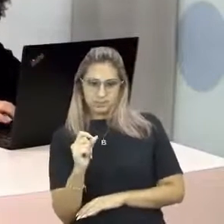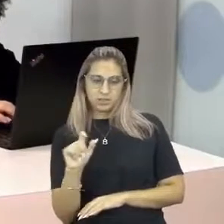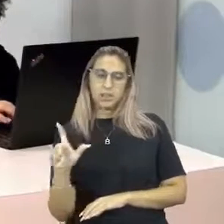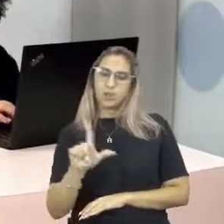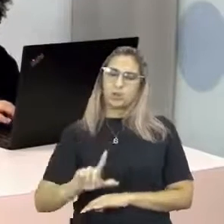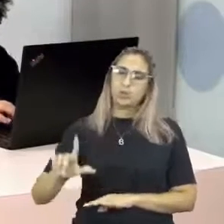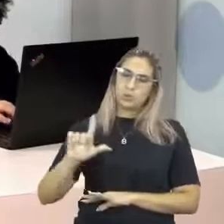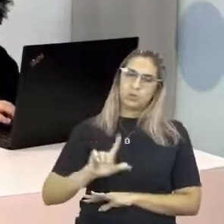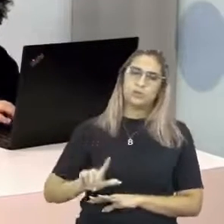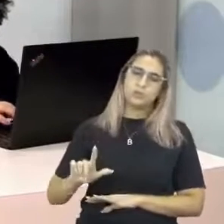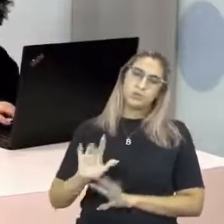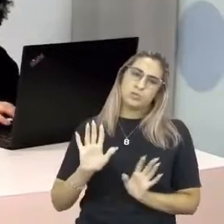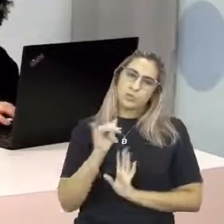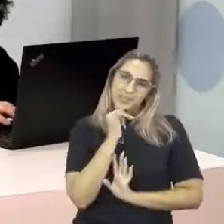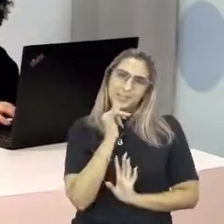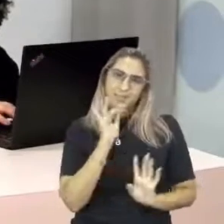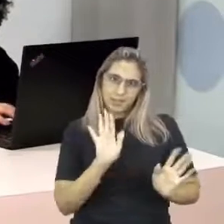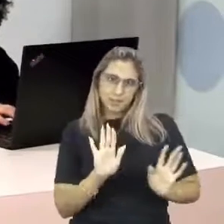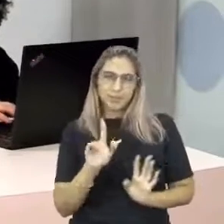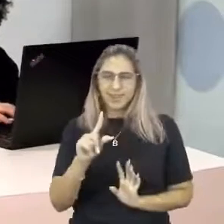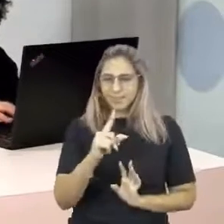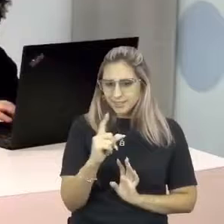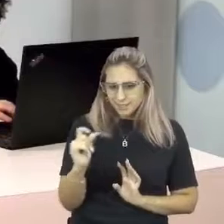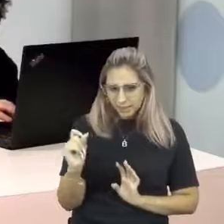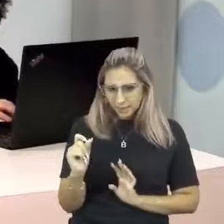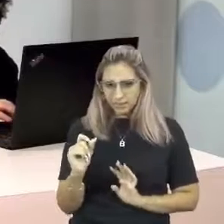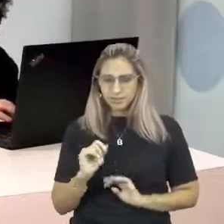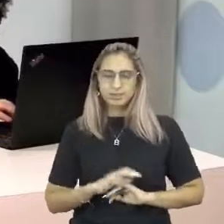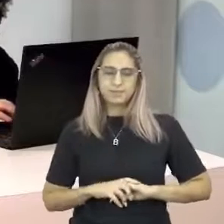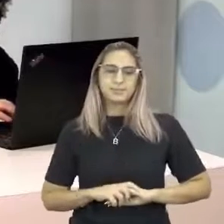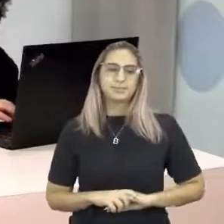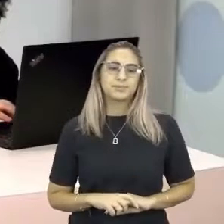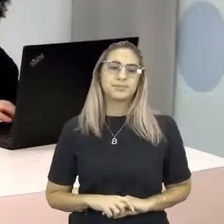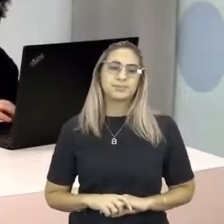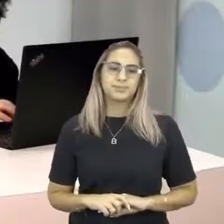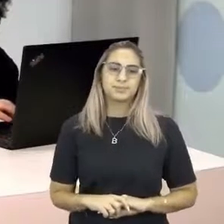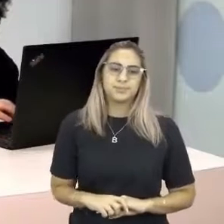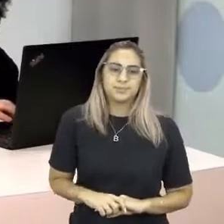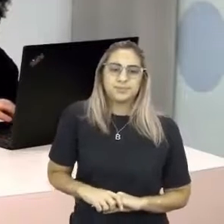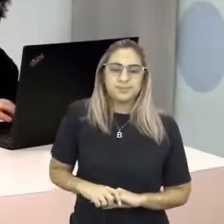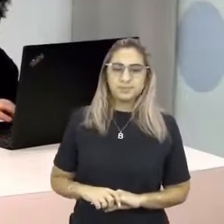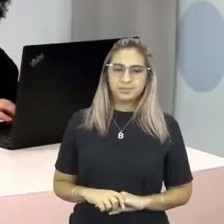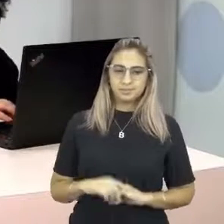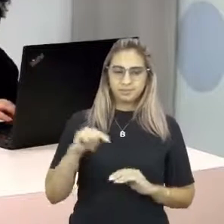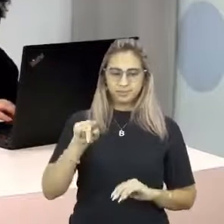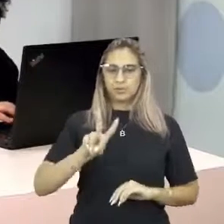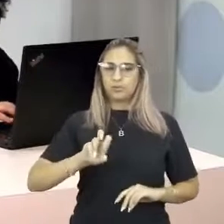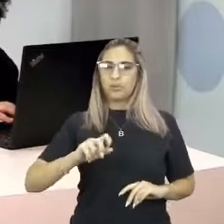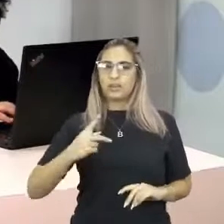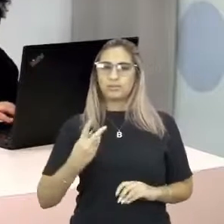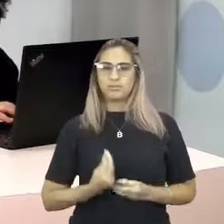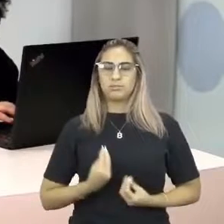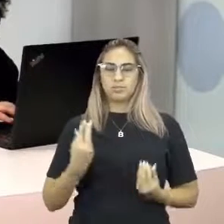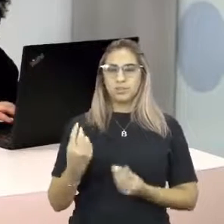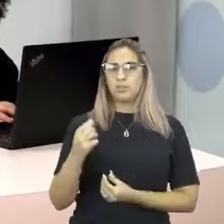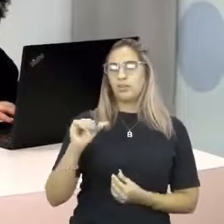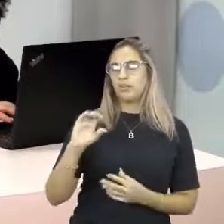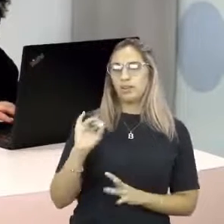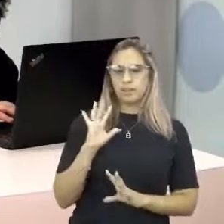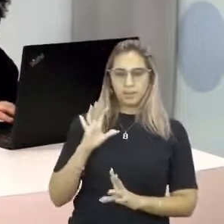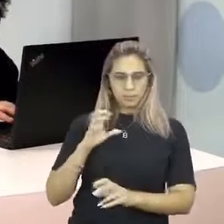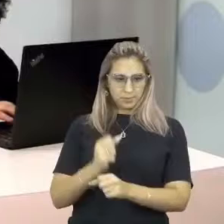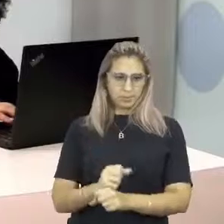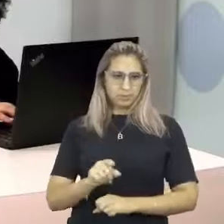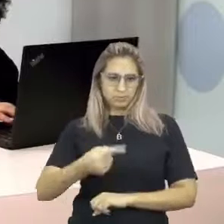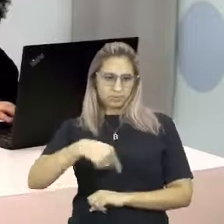eu estou falando uma coisa muito hipotética aqui. A pessoa tirou 100 no concurso da VUNESP. Então, ela vai pegar 90 pontos de lá. E